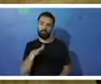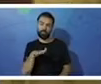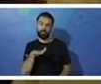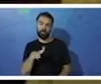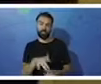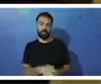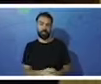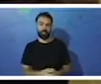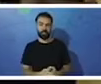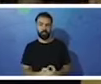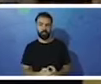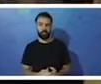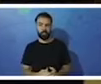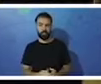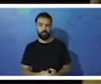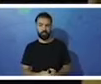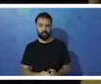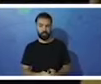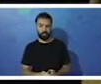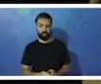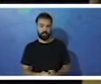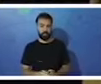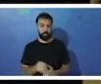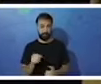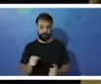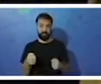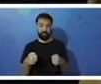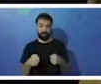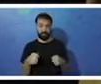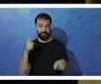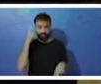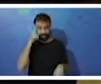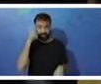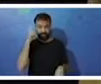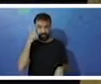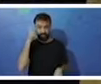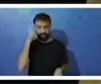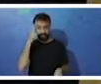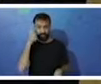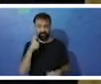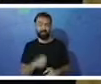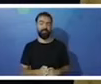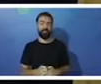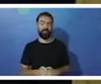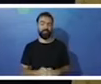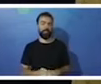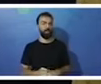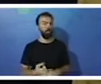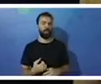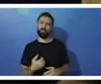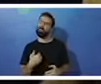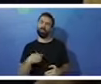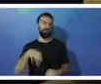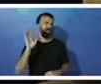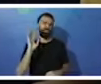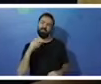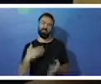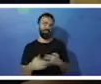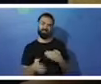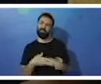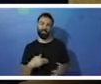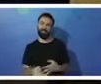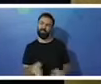estimativa, para o valor ser mais próximo, nós precisamos pensar, tá? Não falar qualquer número tão aleatório.